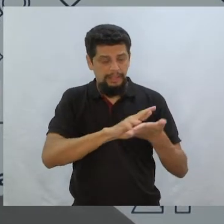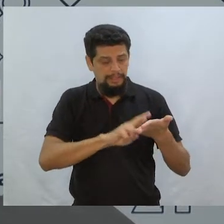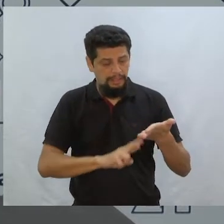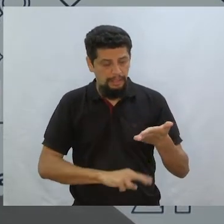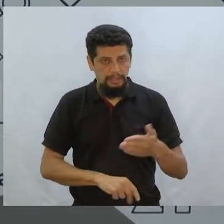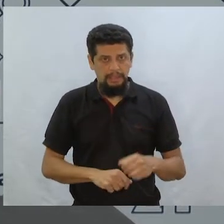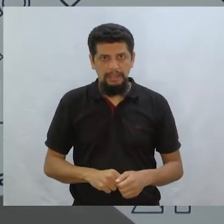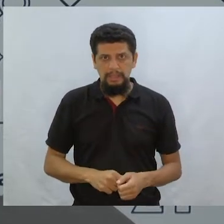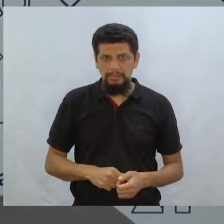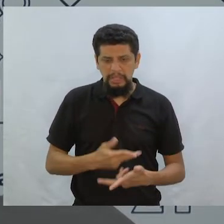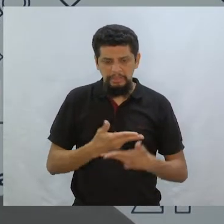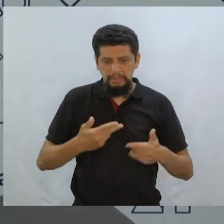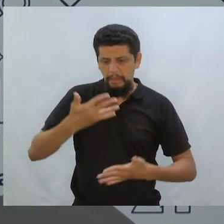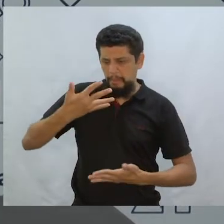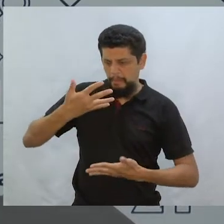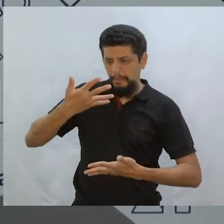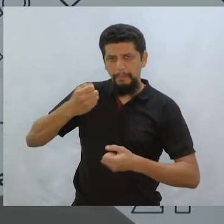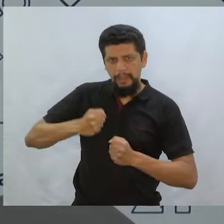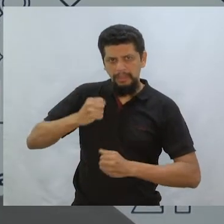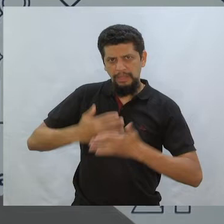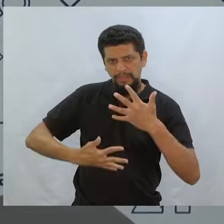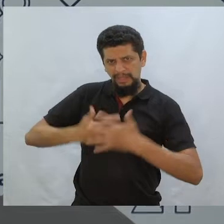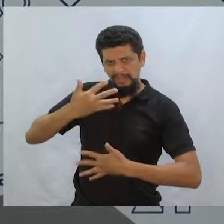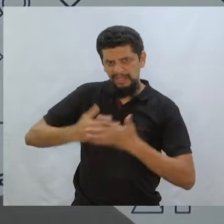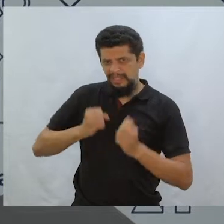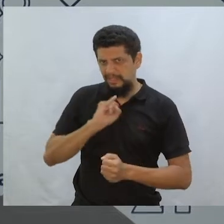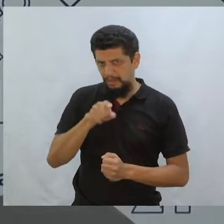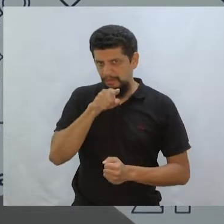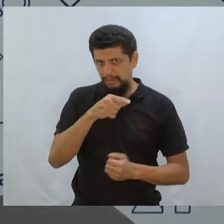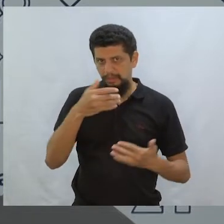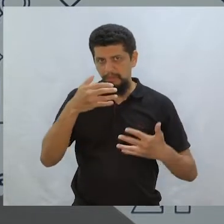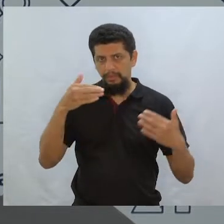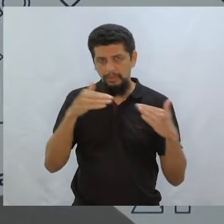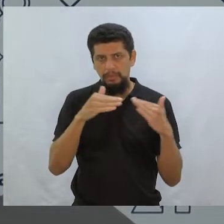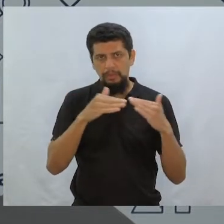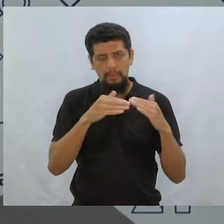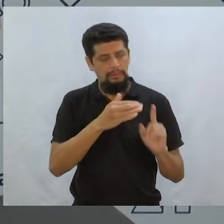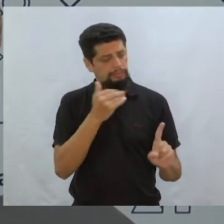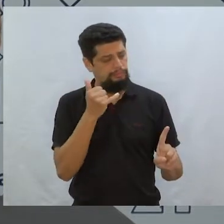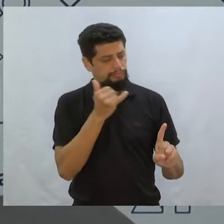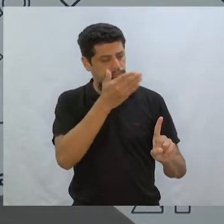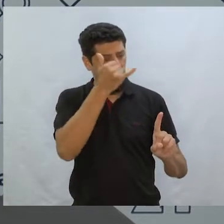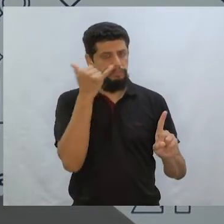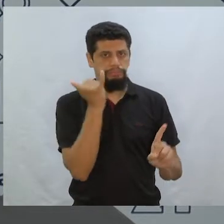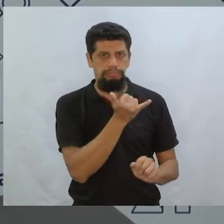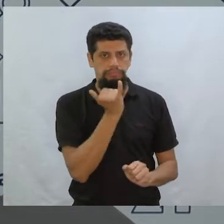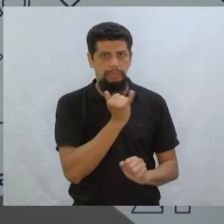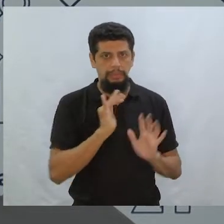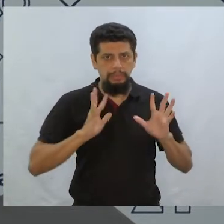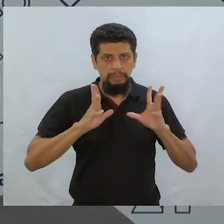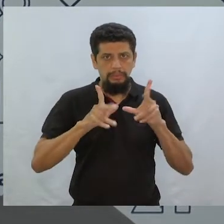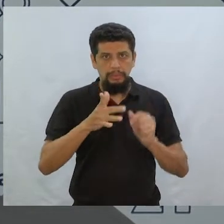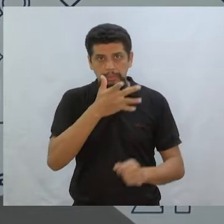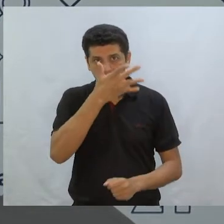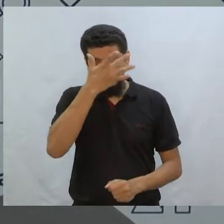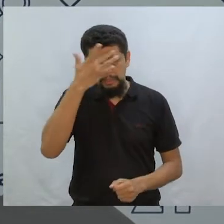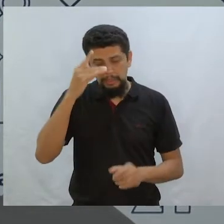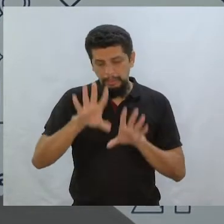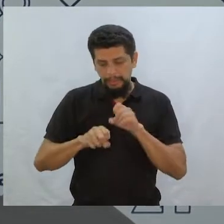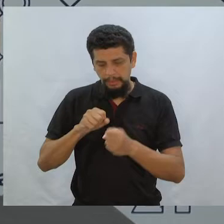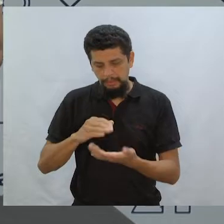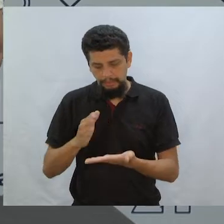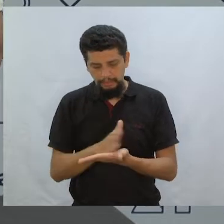ali né Poderia atrapalhar a outra Será que você concorda com o nosso narrador todo mundo tirou o